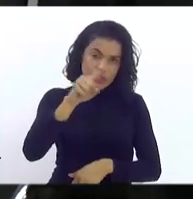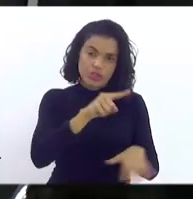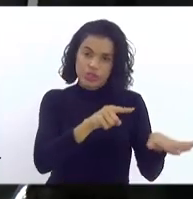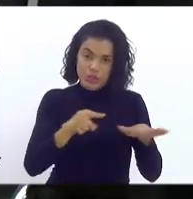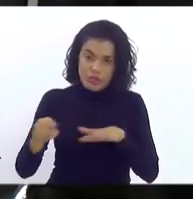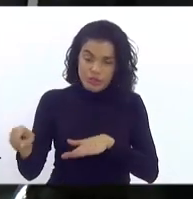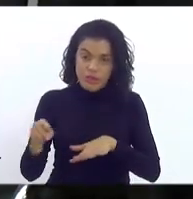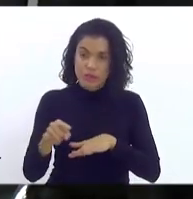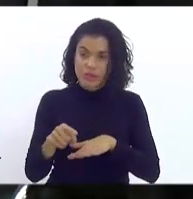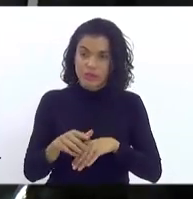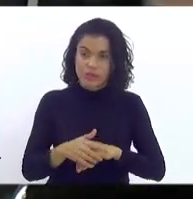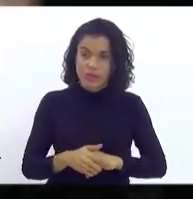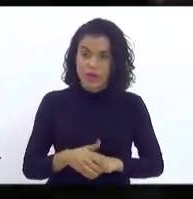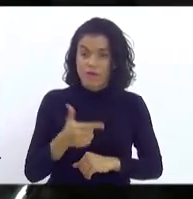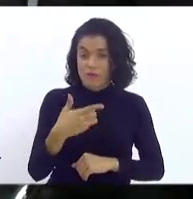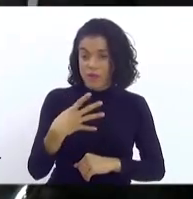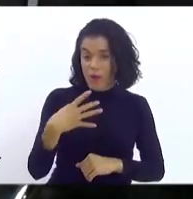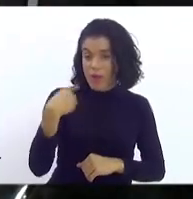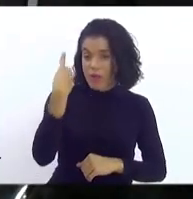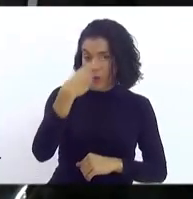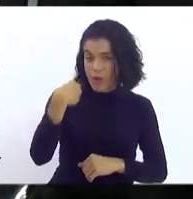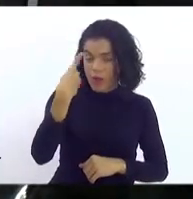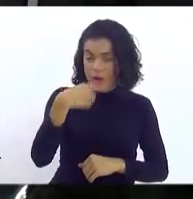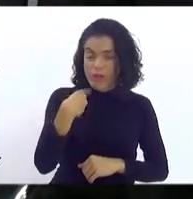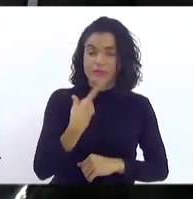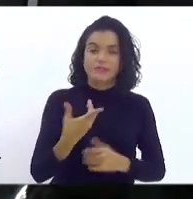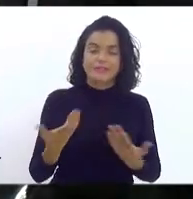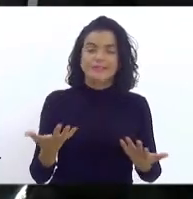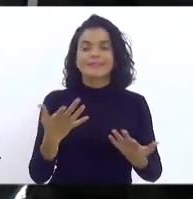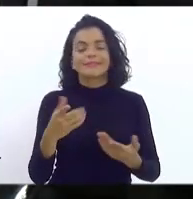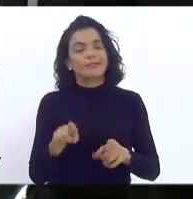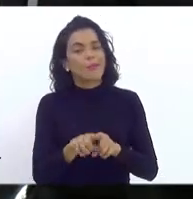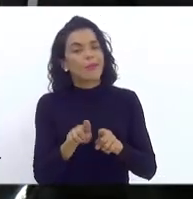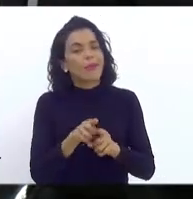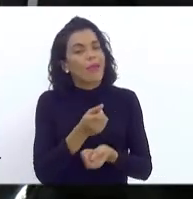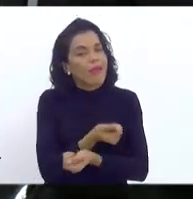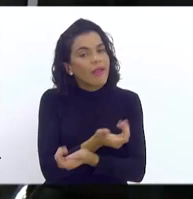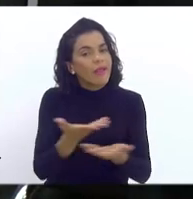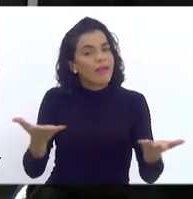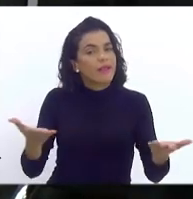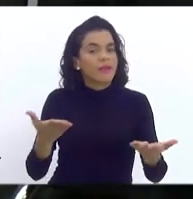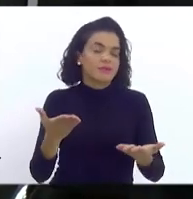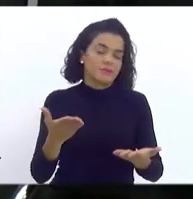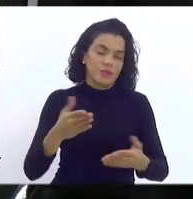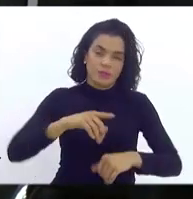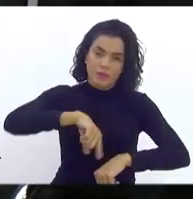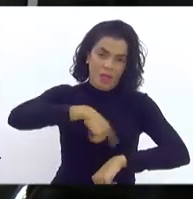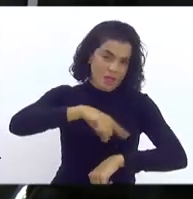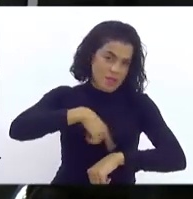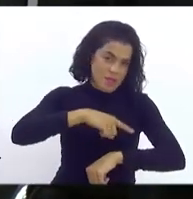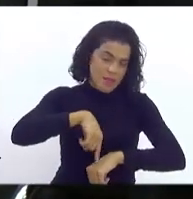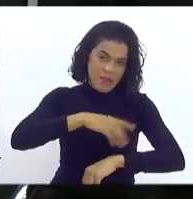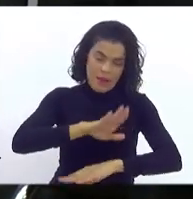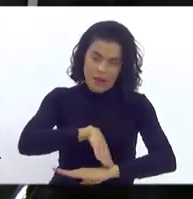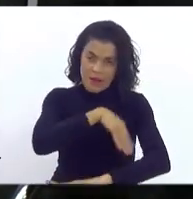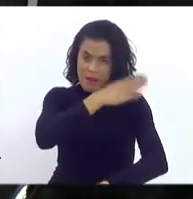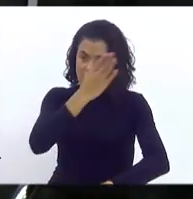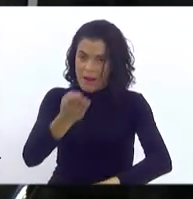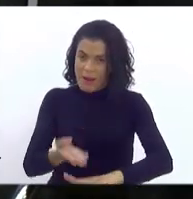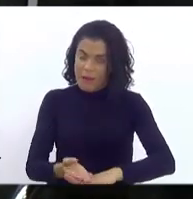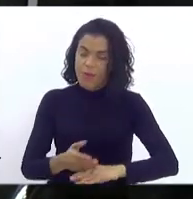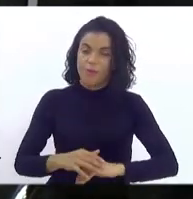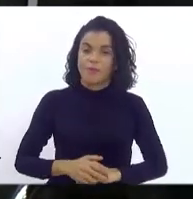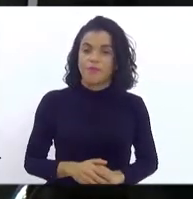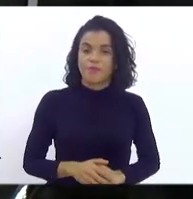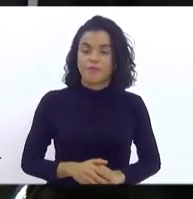sete dias da semana, 24 horas, e é disponibilizado o tempo integral as informações da nossa